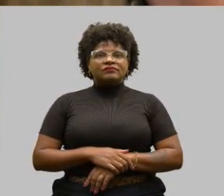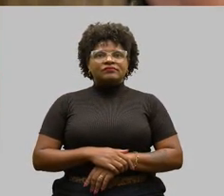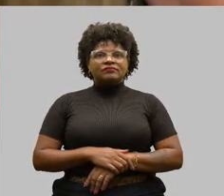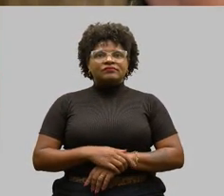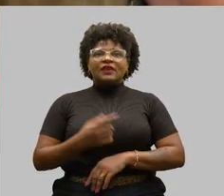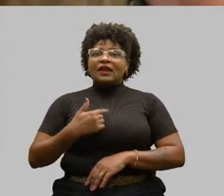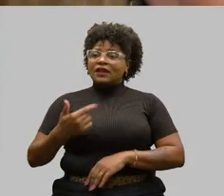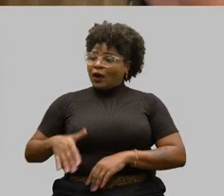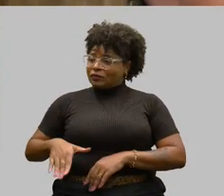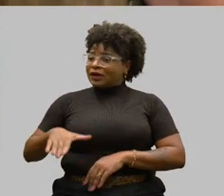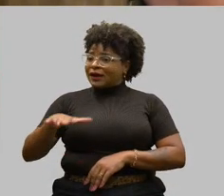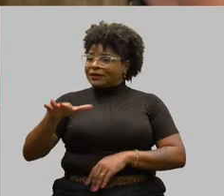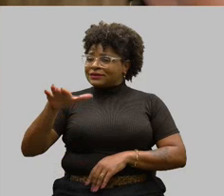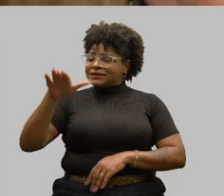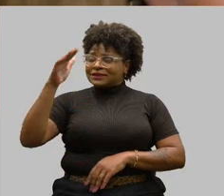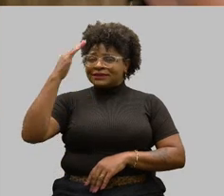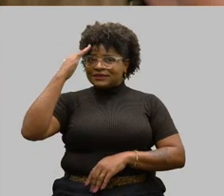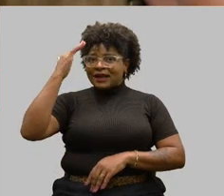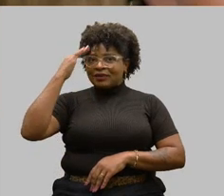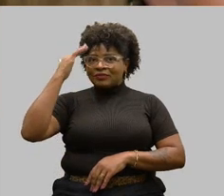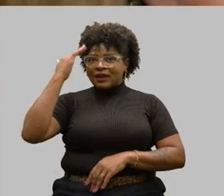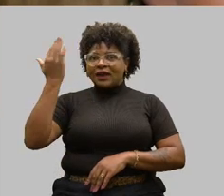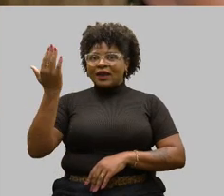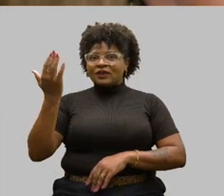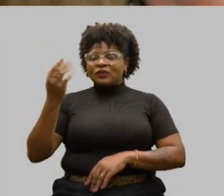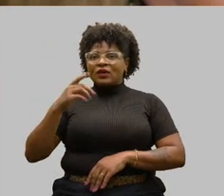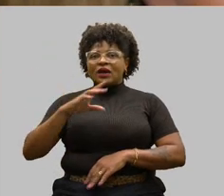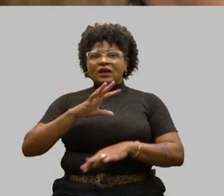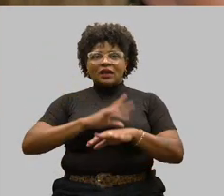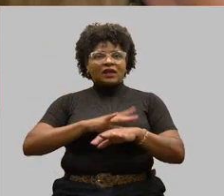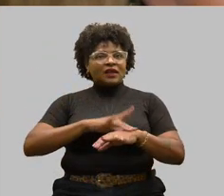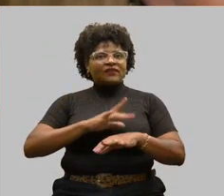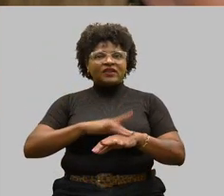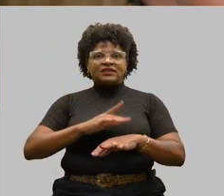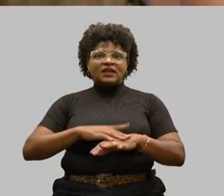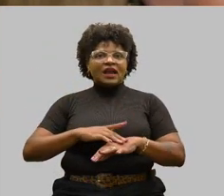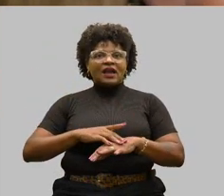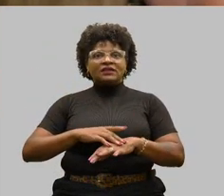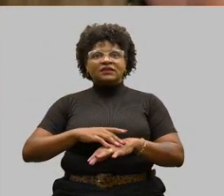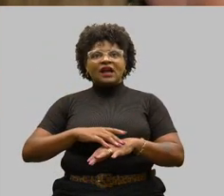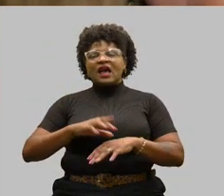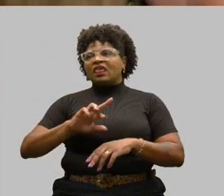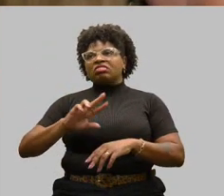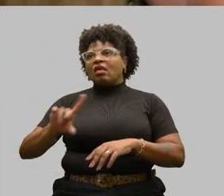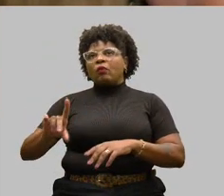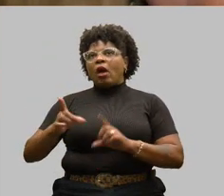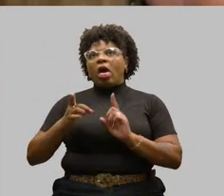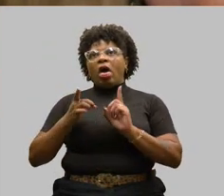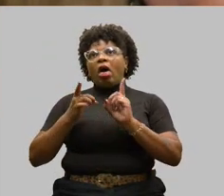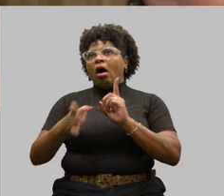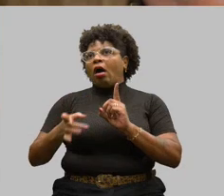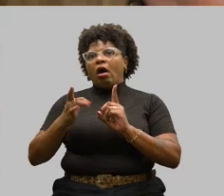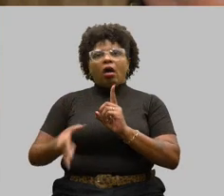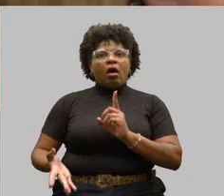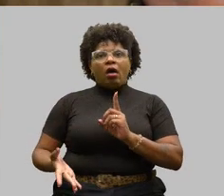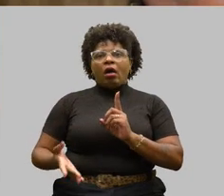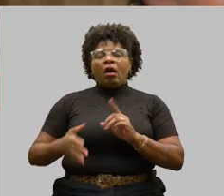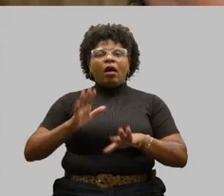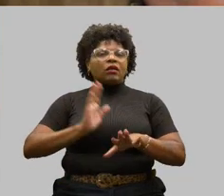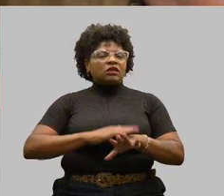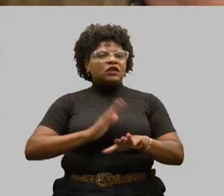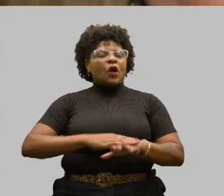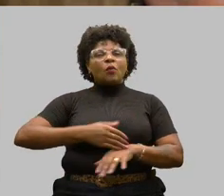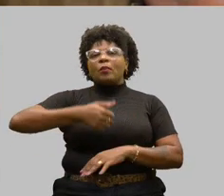cresci sabendo que a minha deficiência não me capacitava de nada e eu fui a primeira pessoa com deficiência